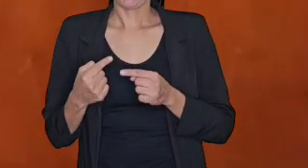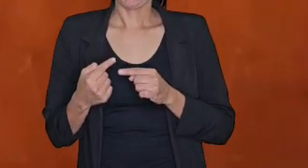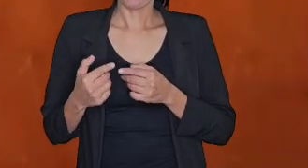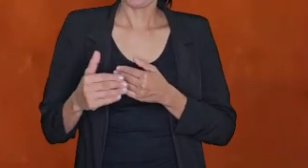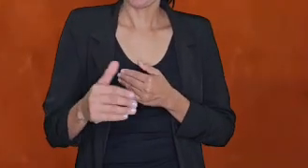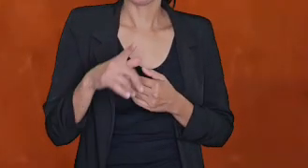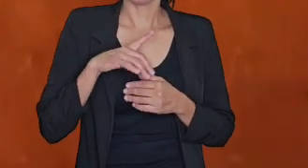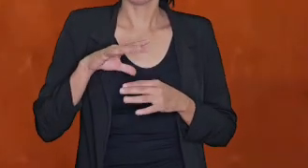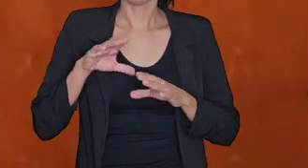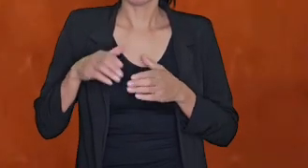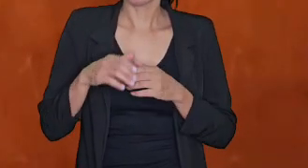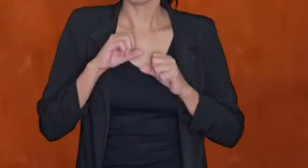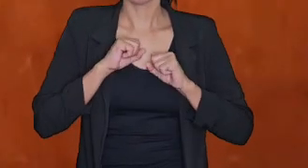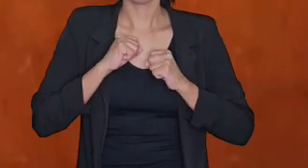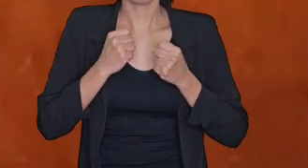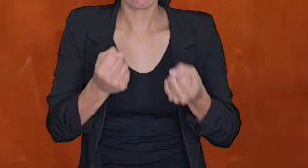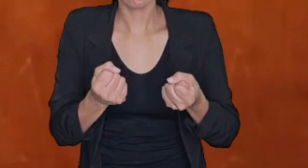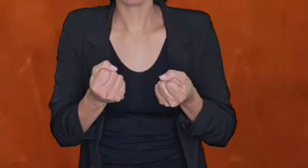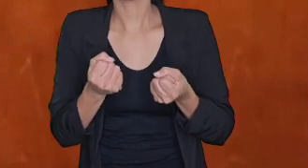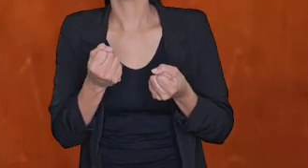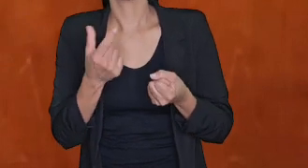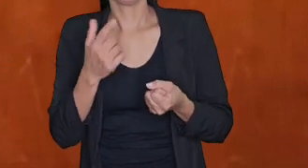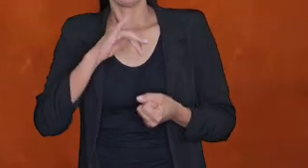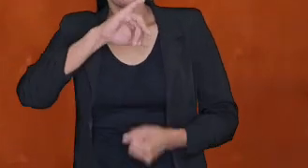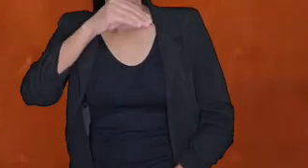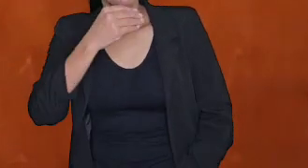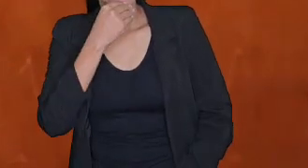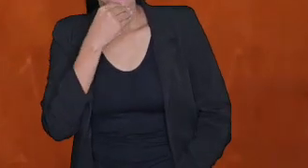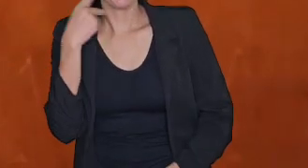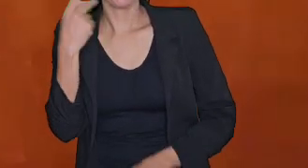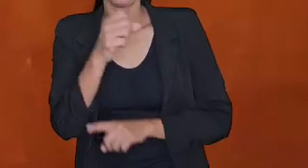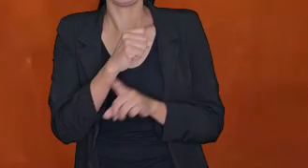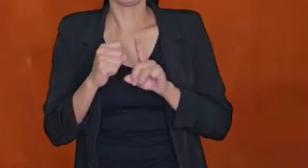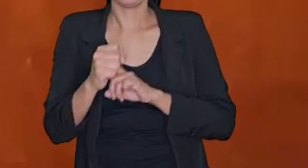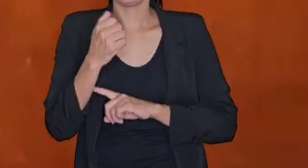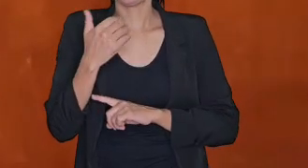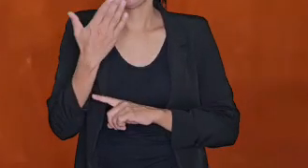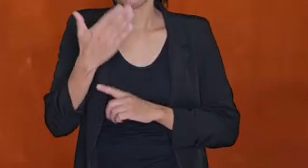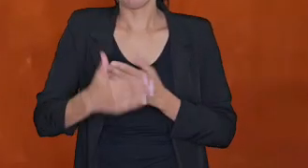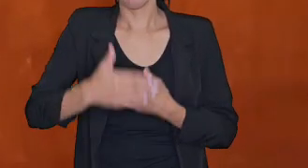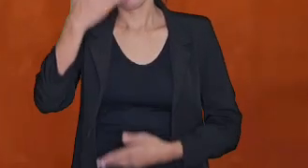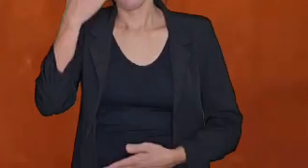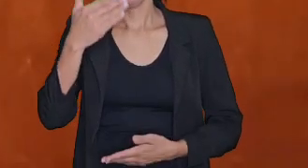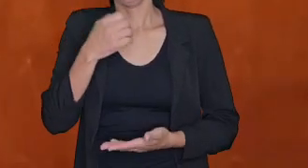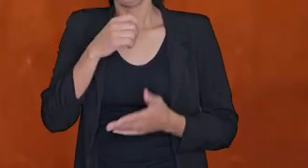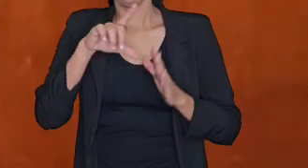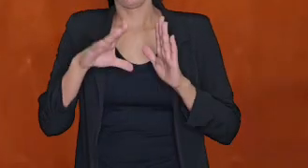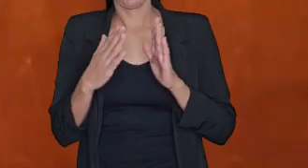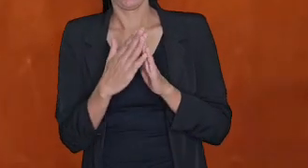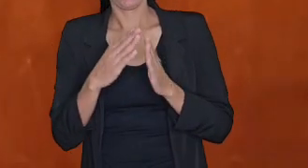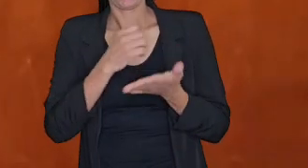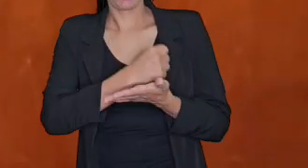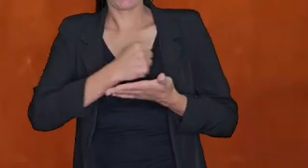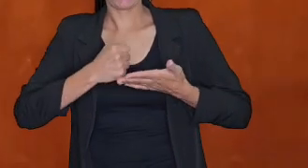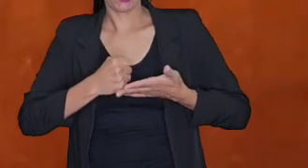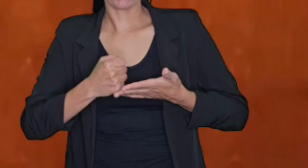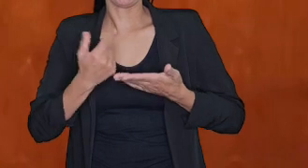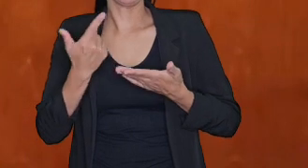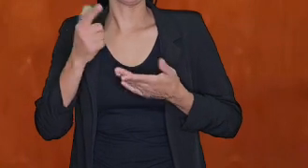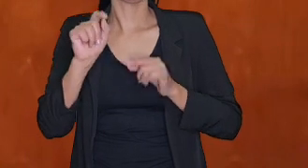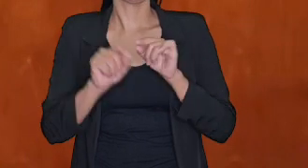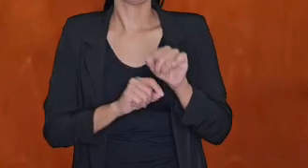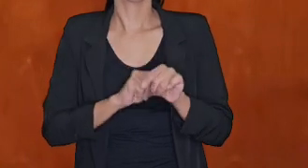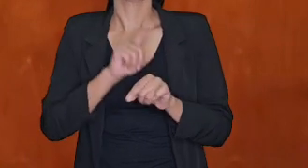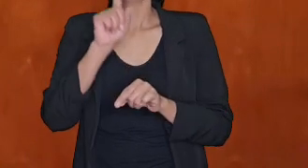daquele momento, há uma conjugação de esforços aí e esse aproveitamento da sociedade perante